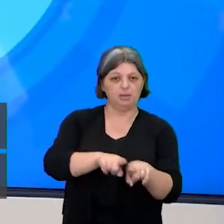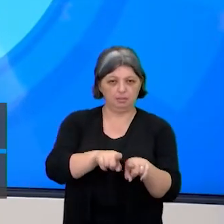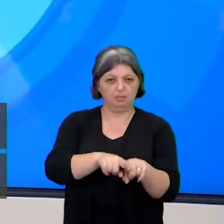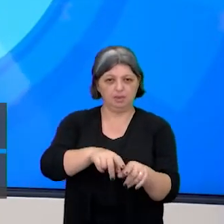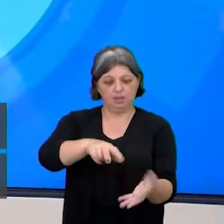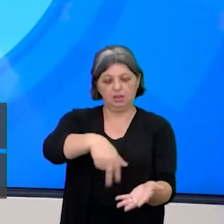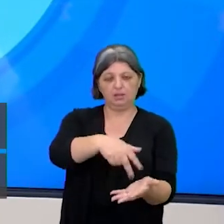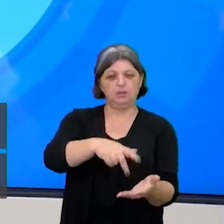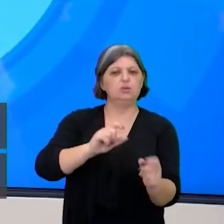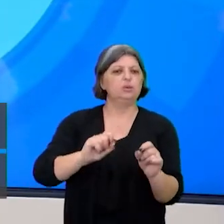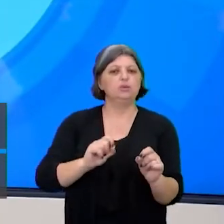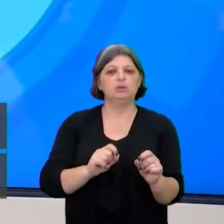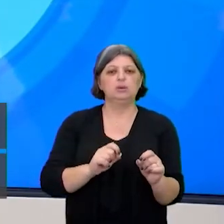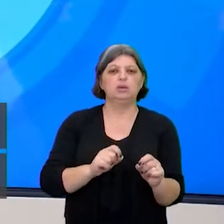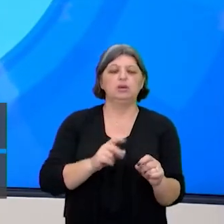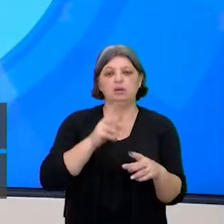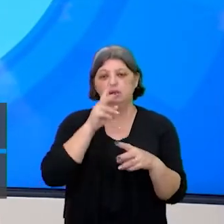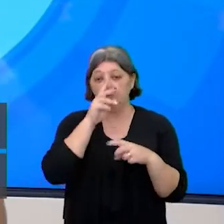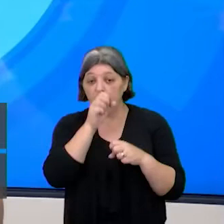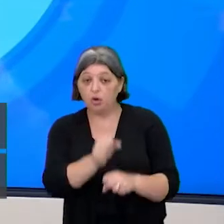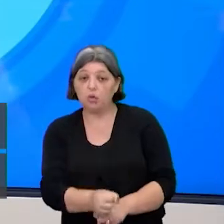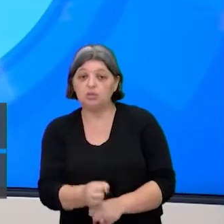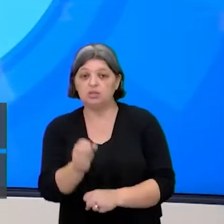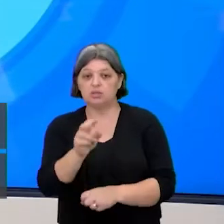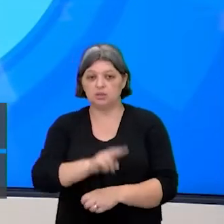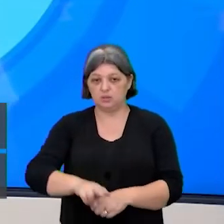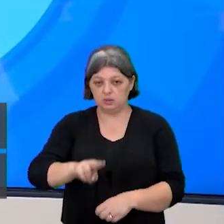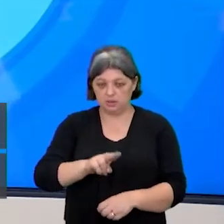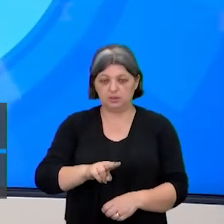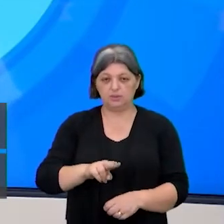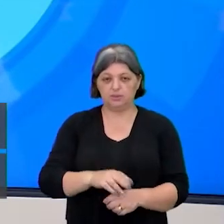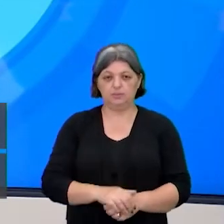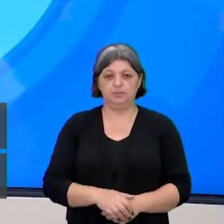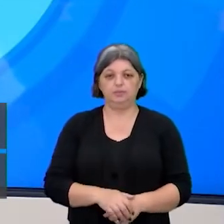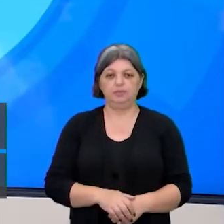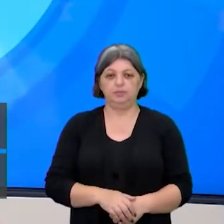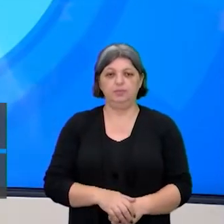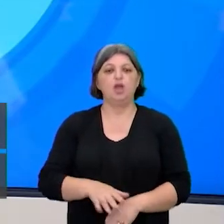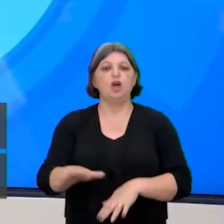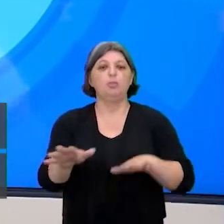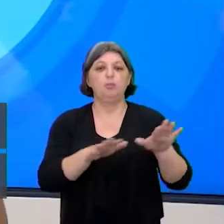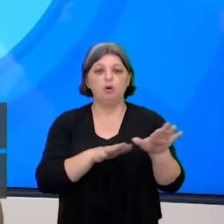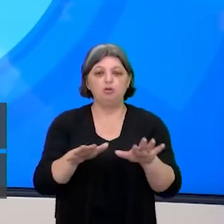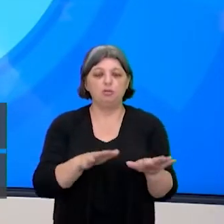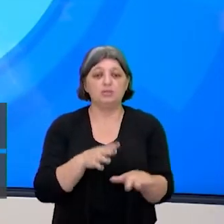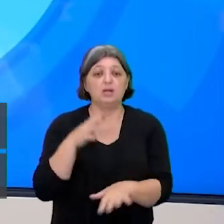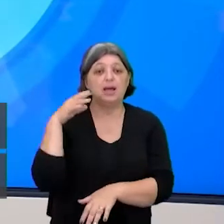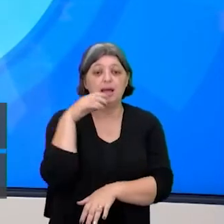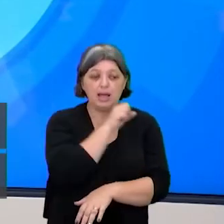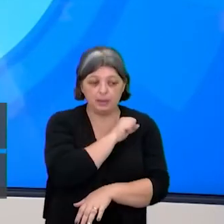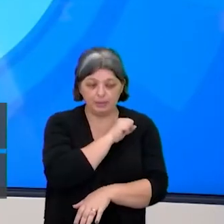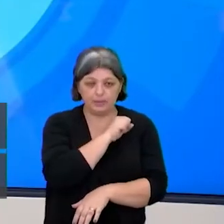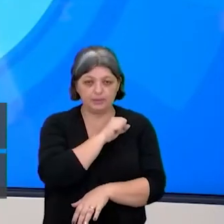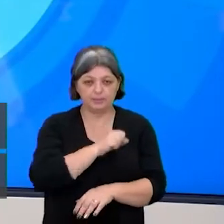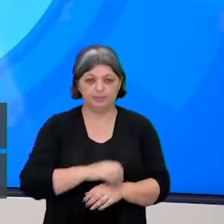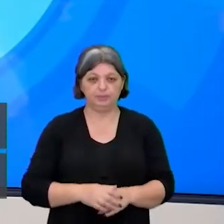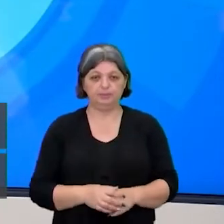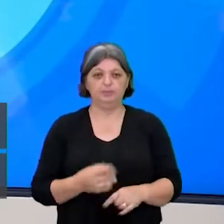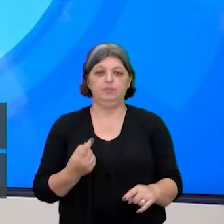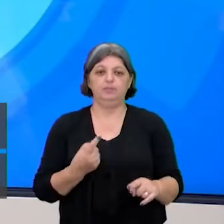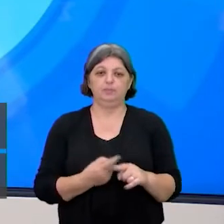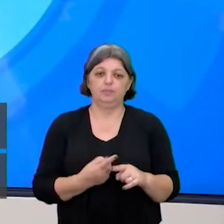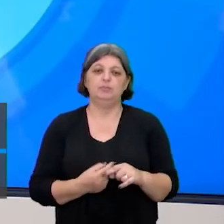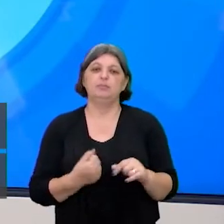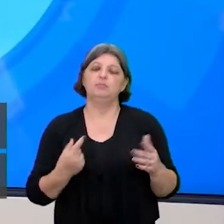onde eu estou forçando mais, como que é a questão desses movimentos, se eles são mais rápidos, são suaves, ele parece ser